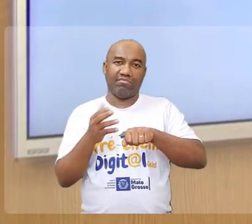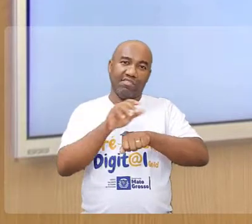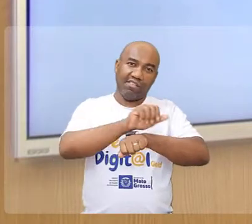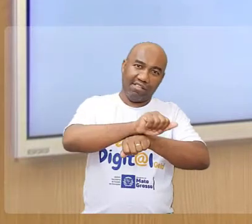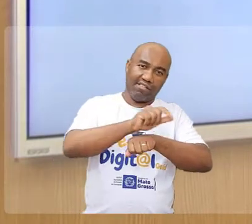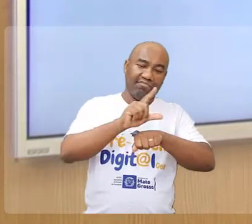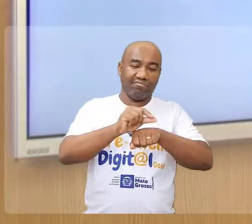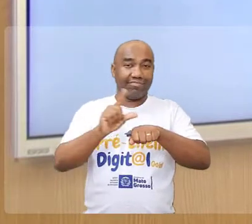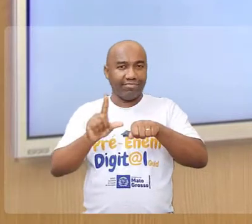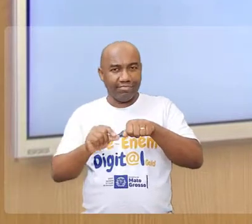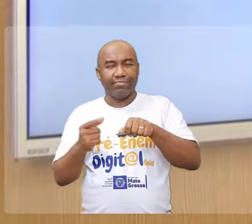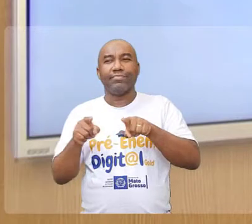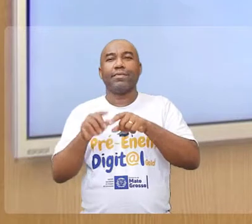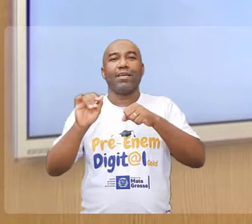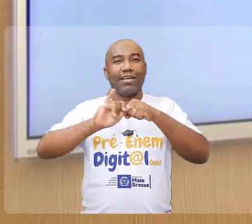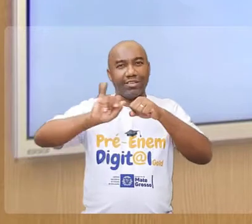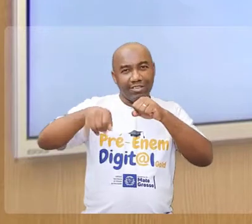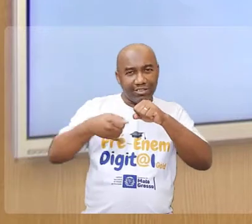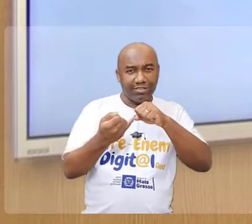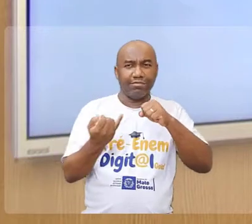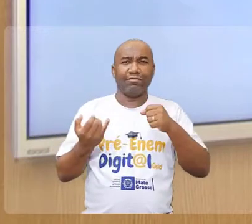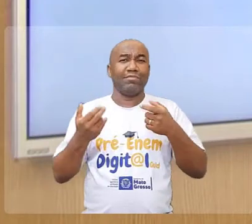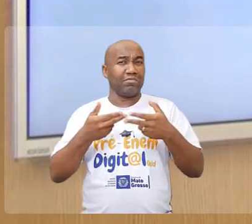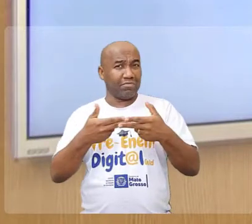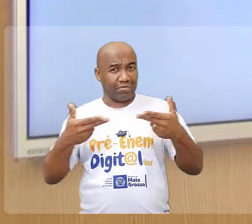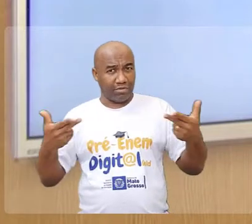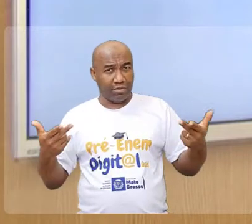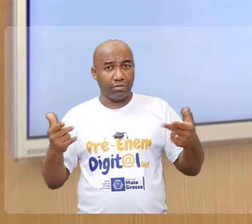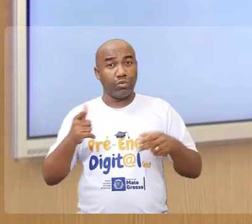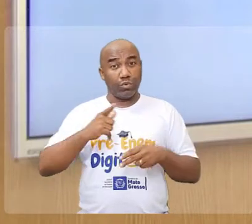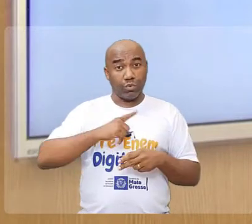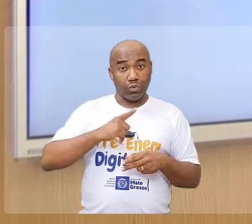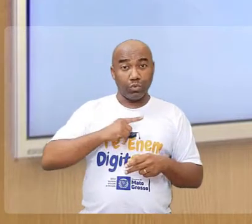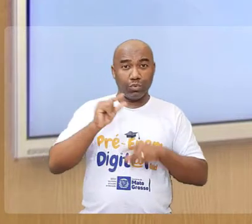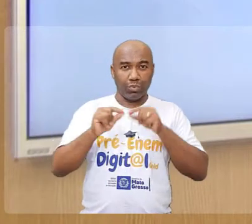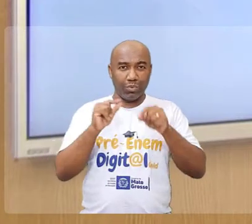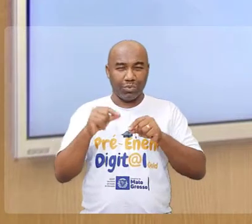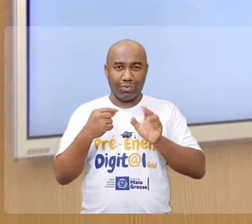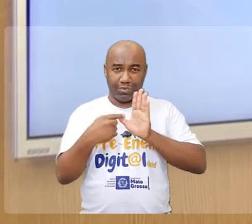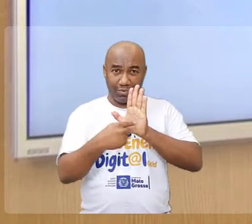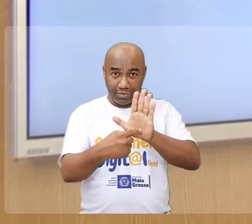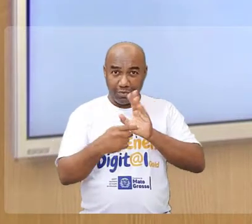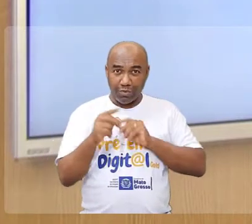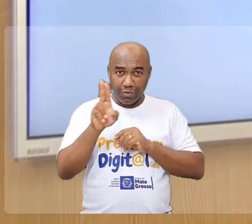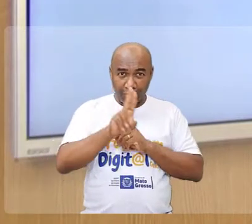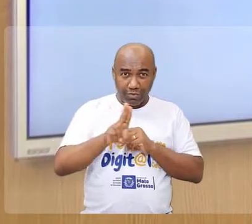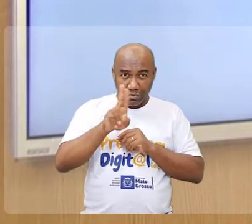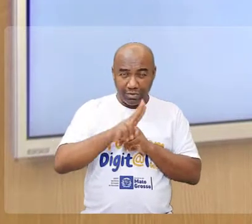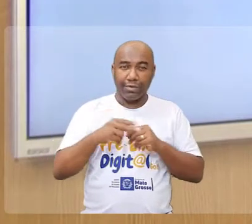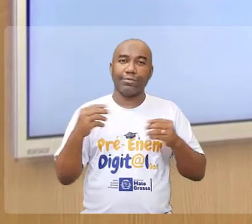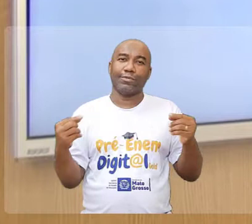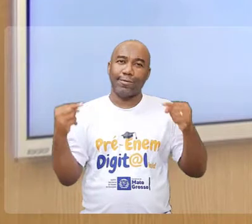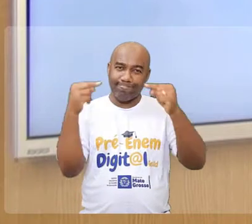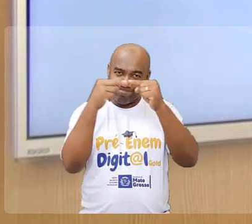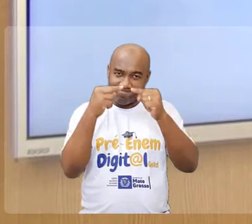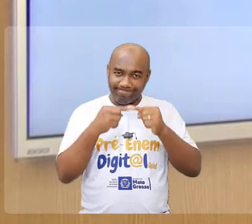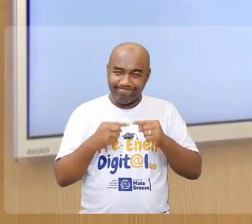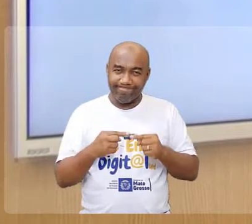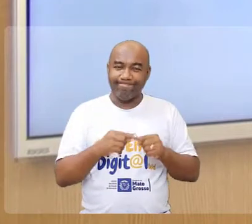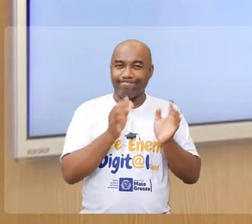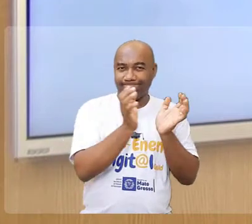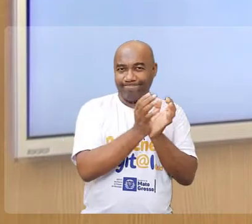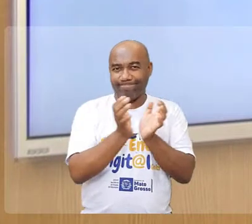um adjetivo mesmo, estiverem próximos ao substantivo, eles devem concordar. Essas outras